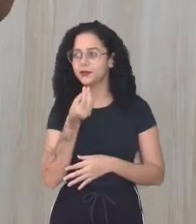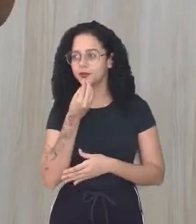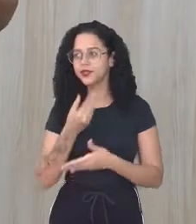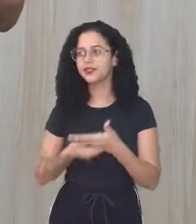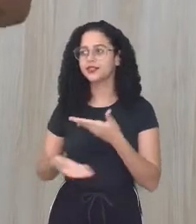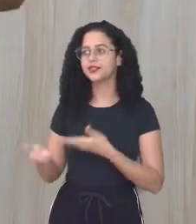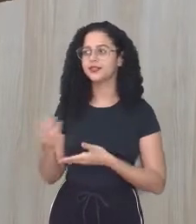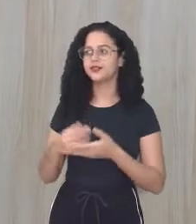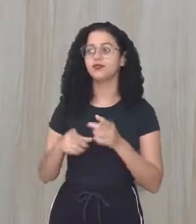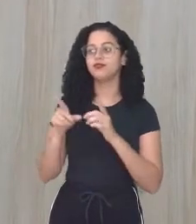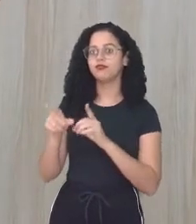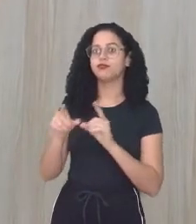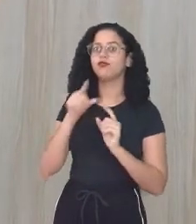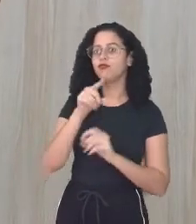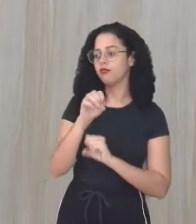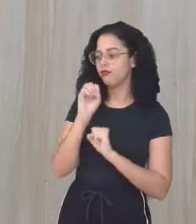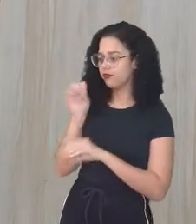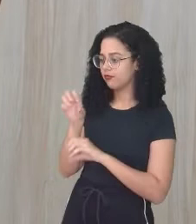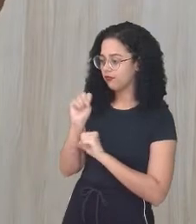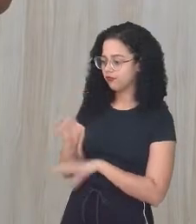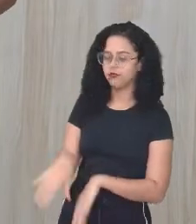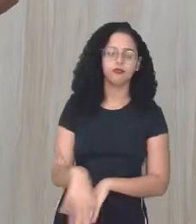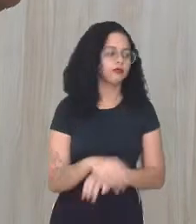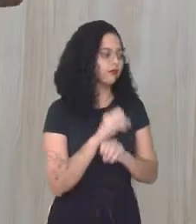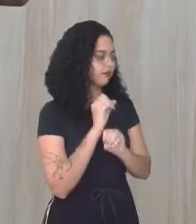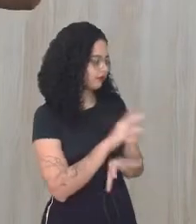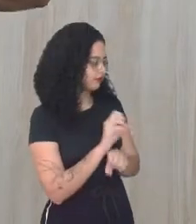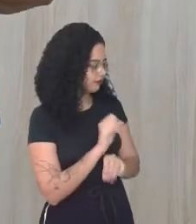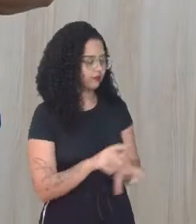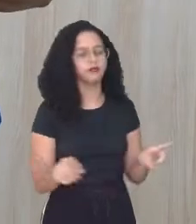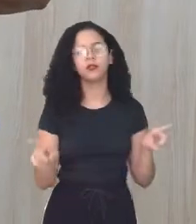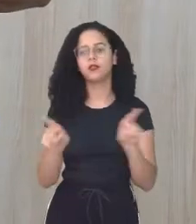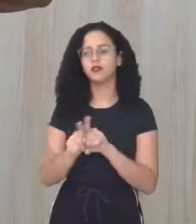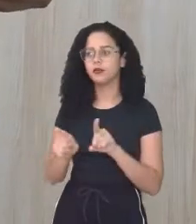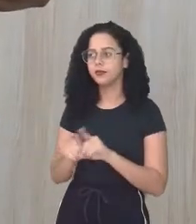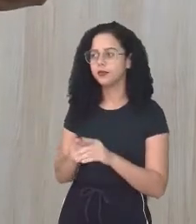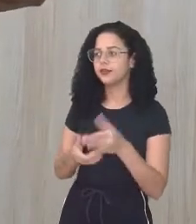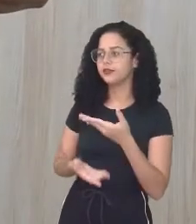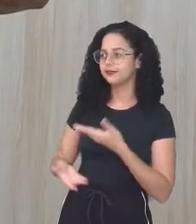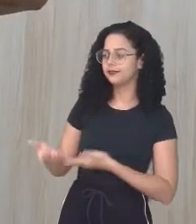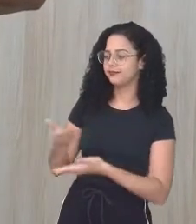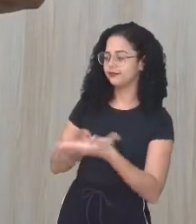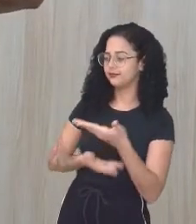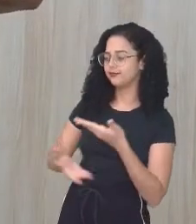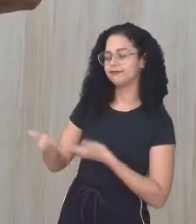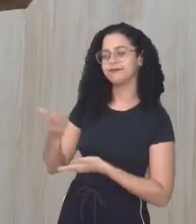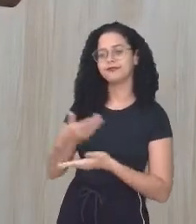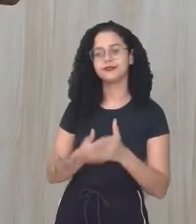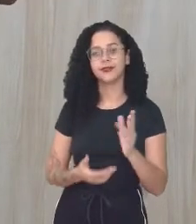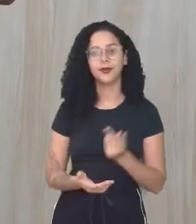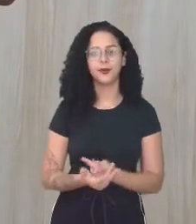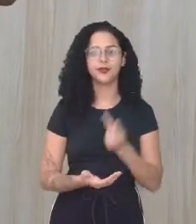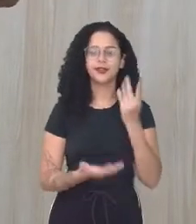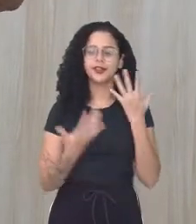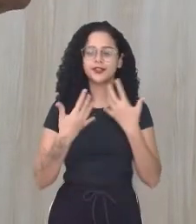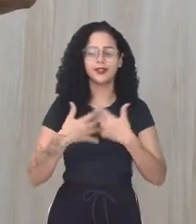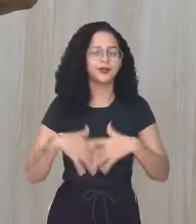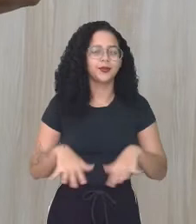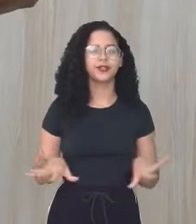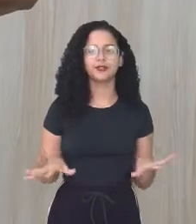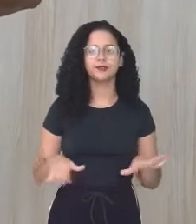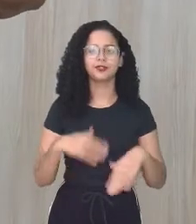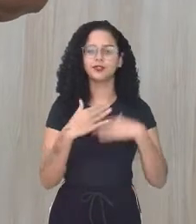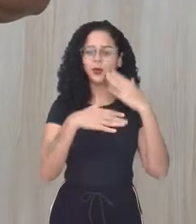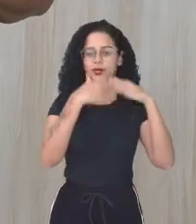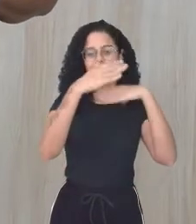conhecimentos, Você ensina o que você sabe e ela te ensina o que sabe. E aí a gente só